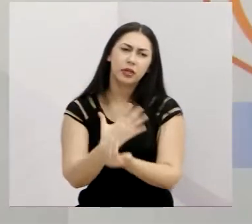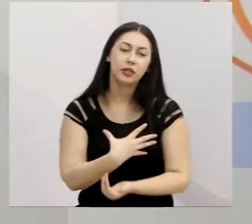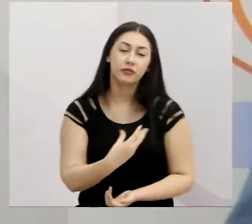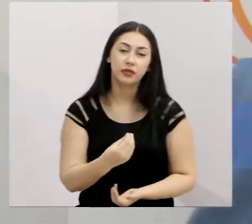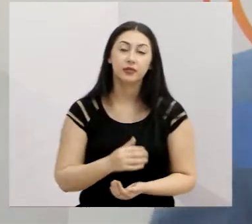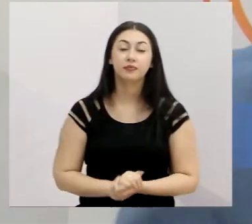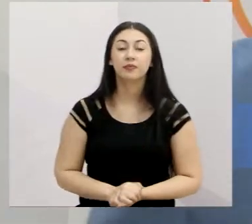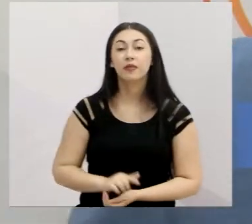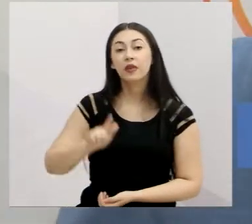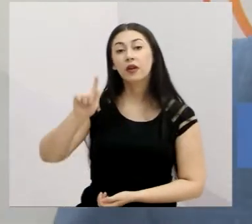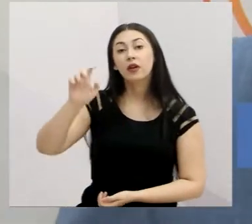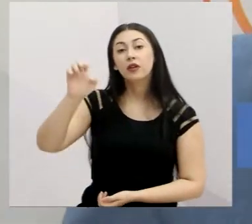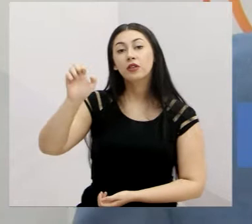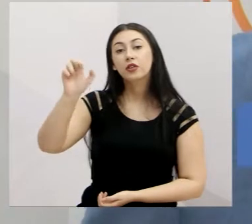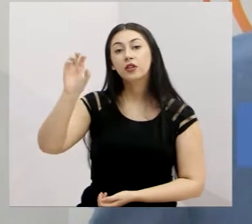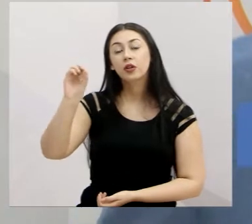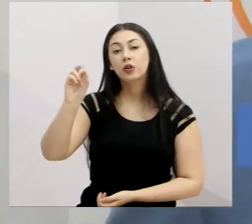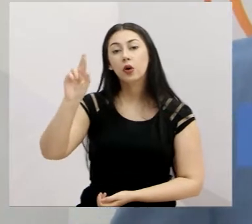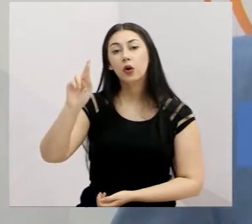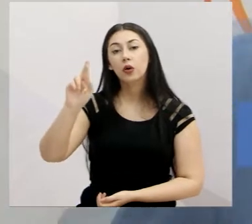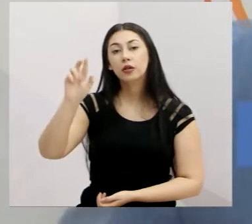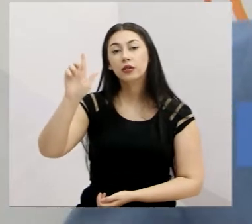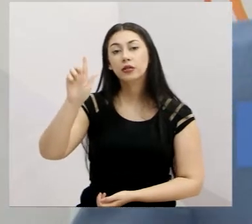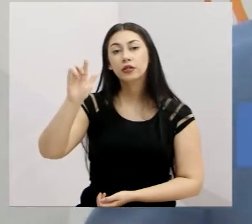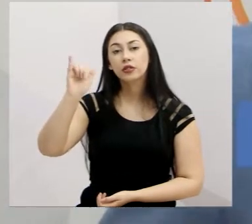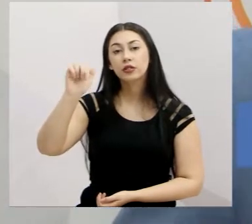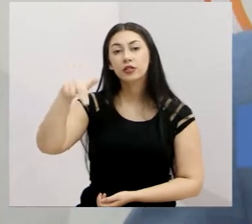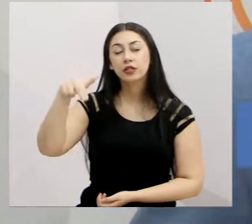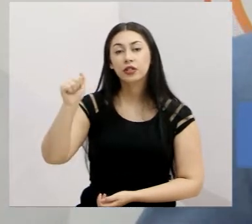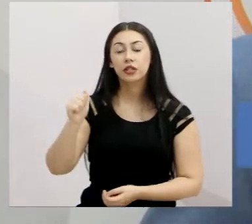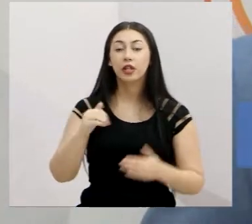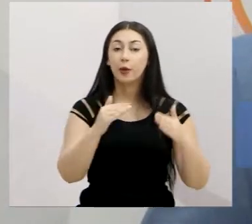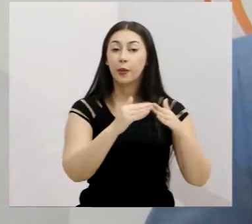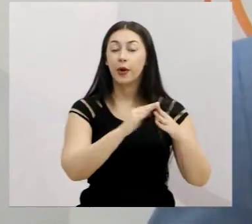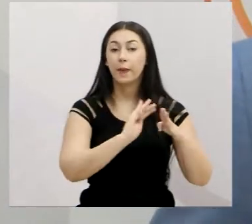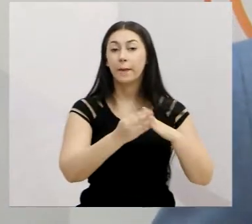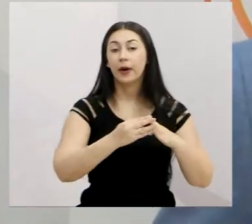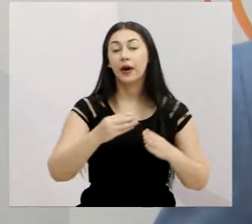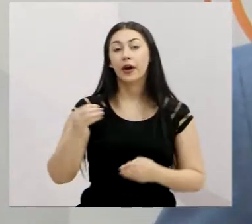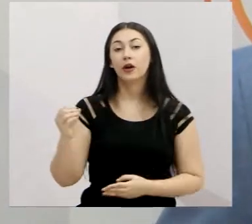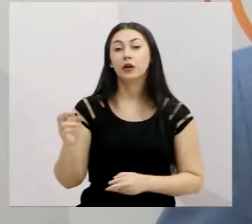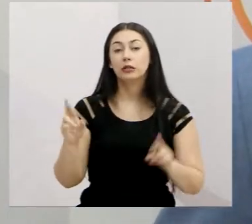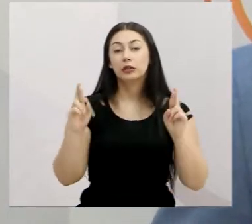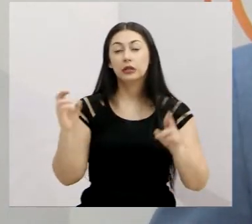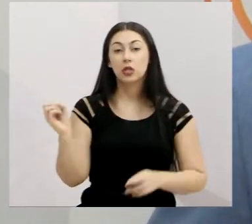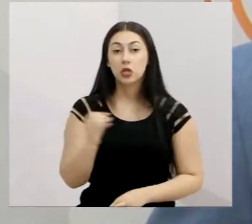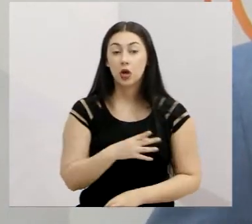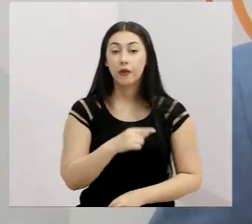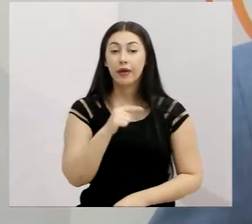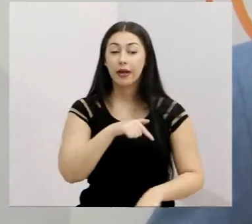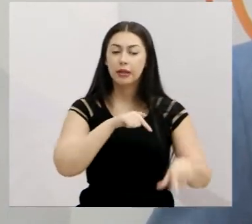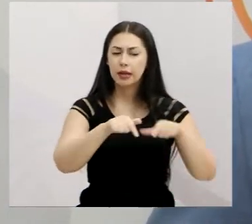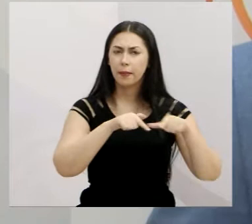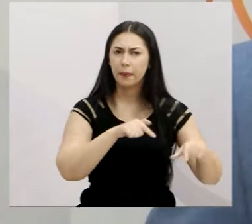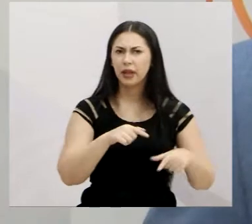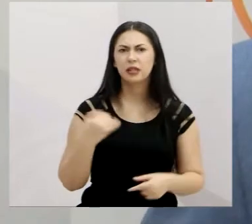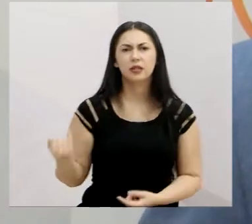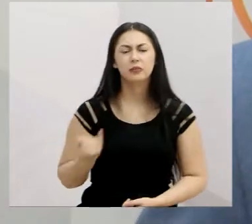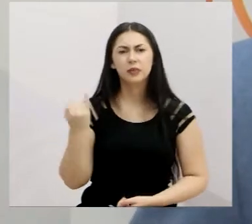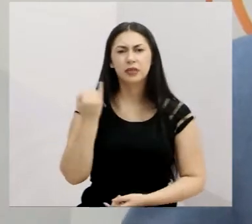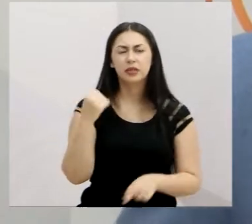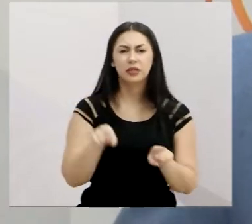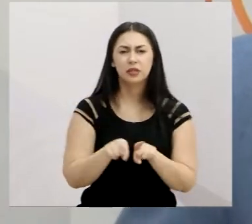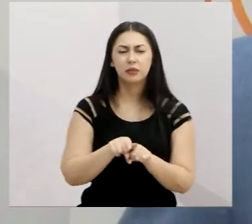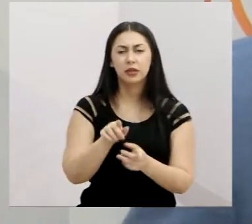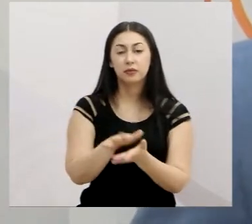de uma Jorginho na 68 anos moradora não Esperança tem um trabalho fundamental naquela região não sou naquela região como na